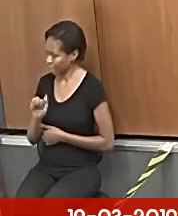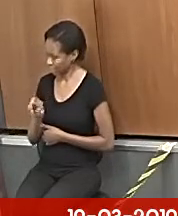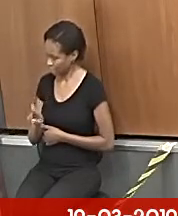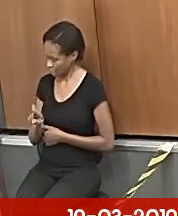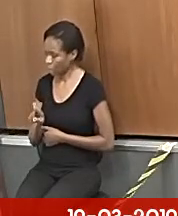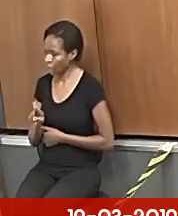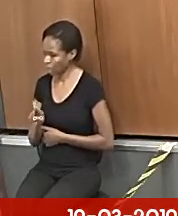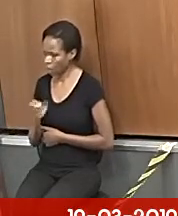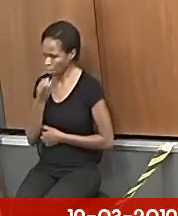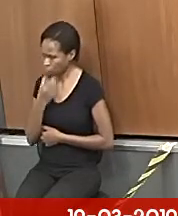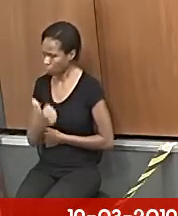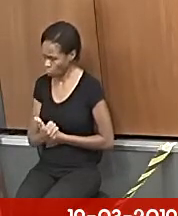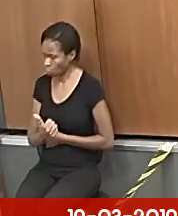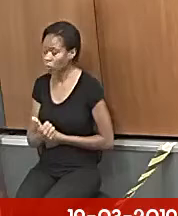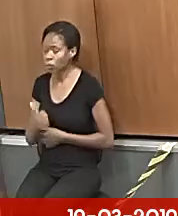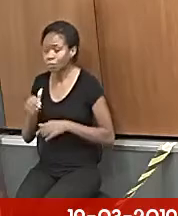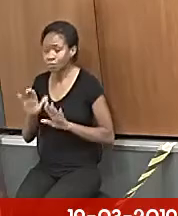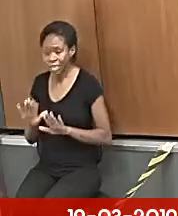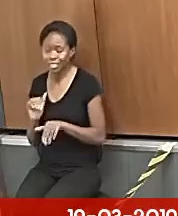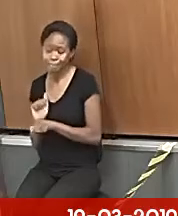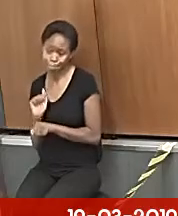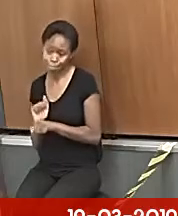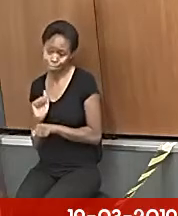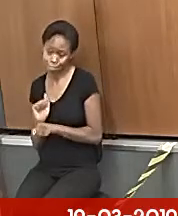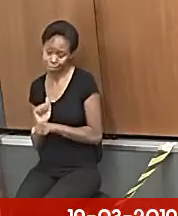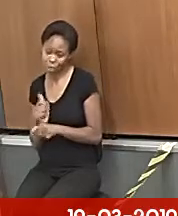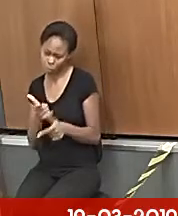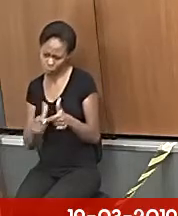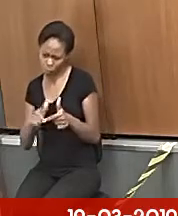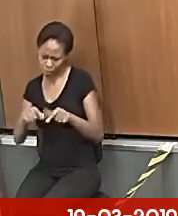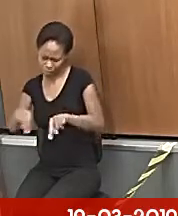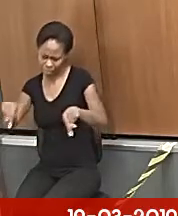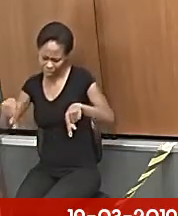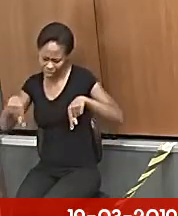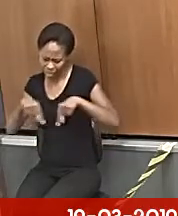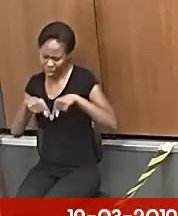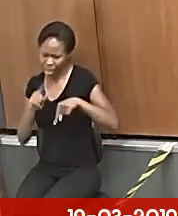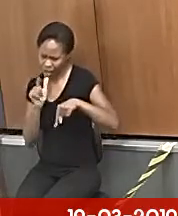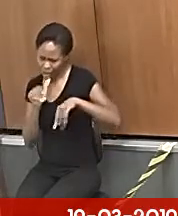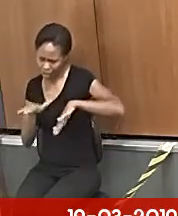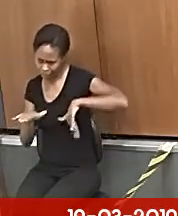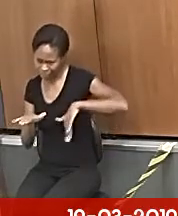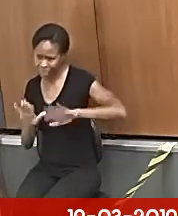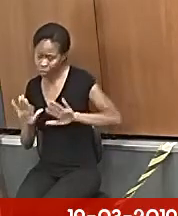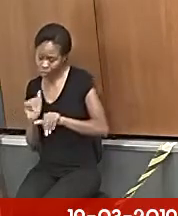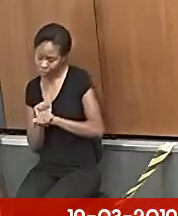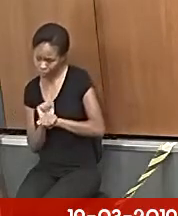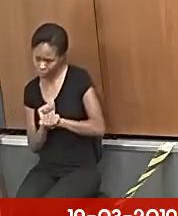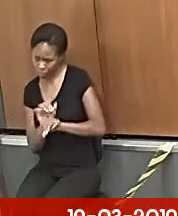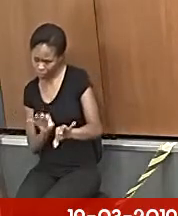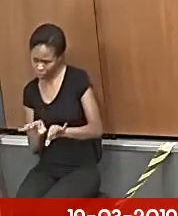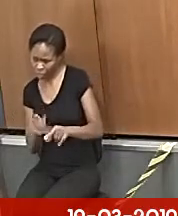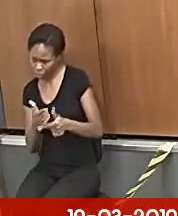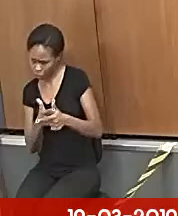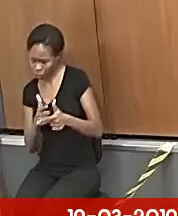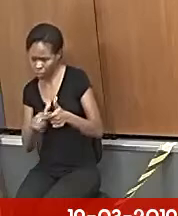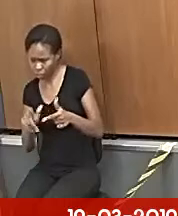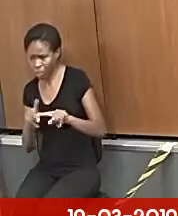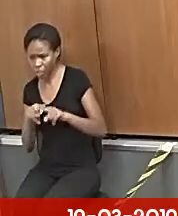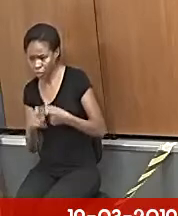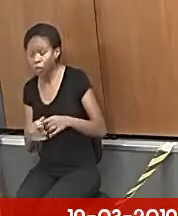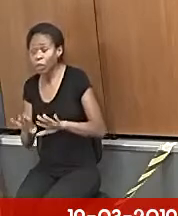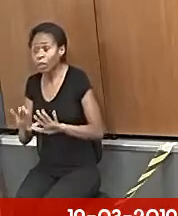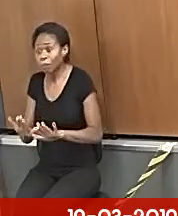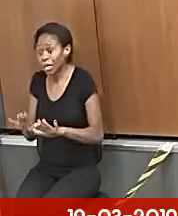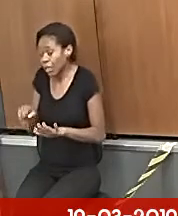mas acontece a gente está aguardando porque tem um problema na piscina já está aguardando mas só que deu o seguinte que a escola está agora eles não podem mais voltar à escola